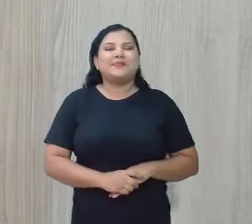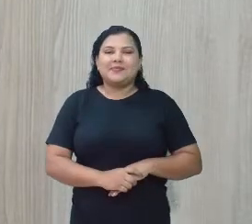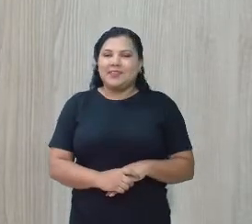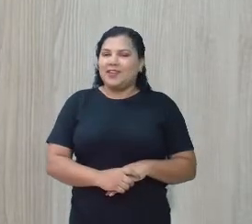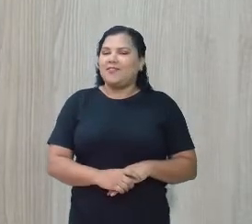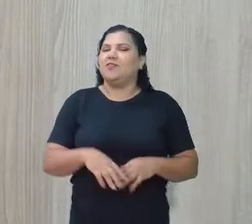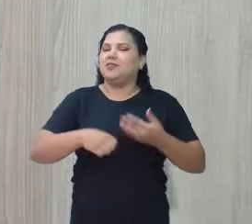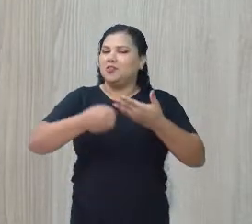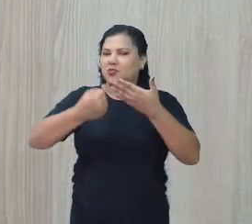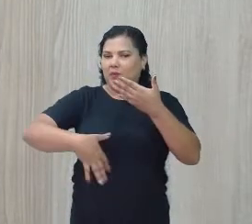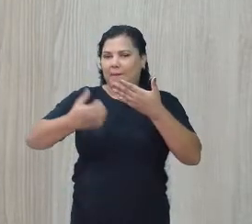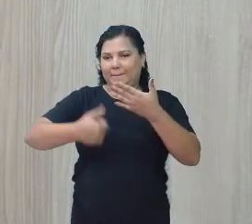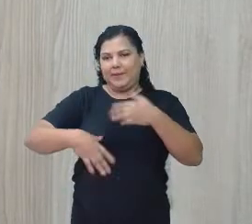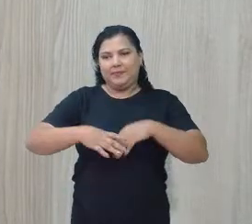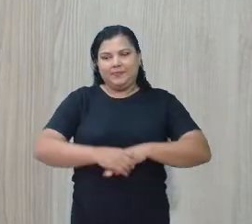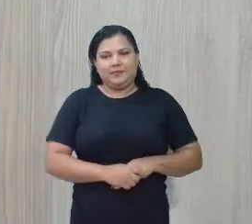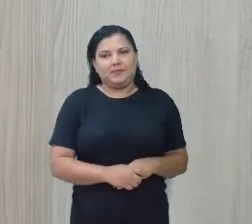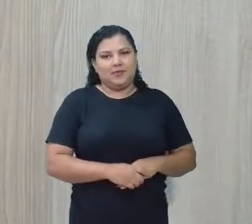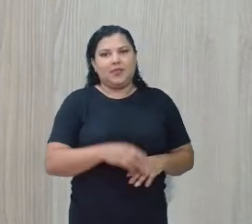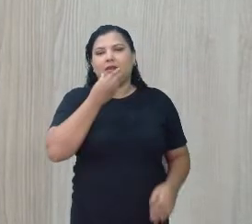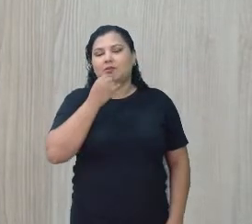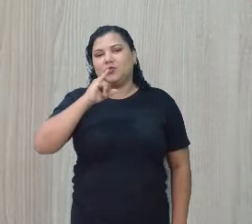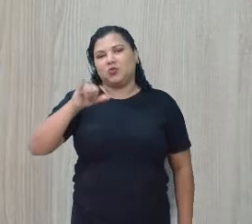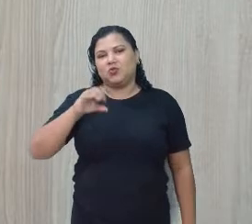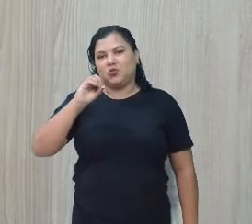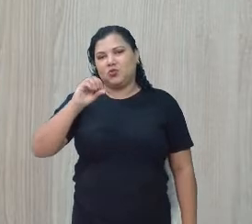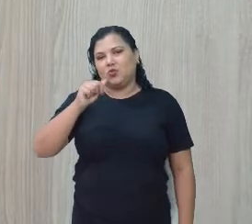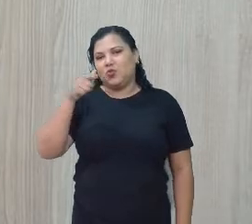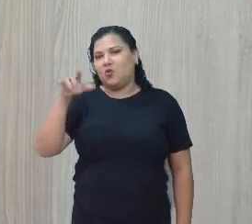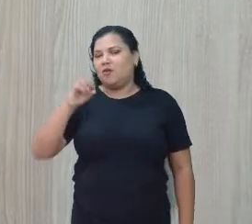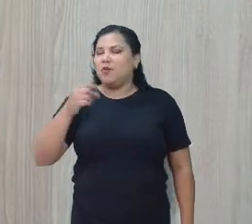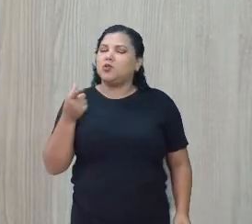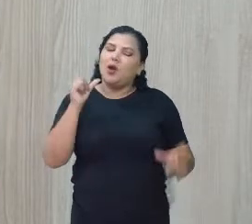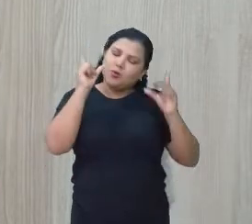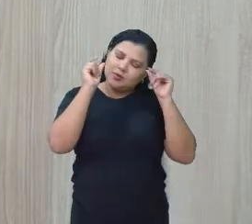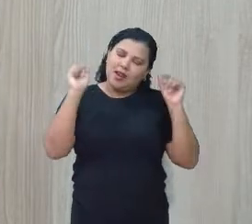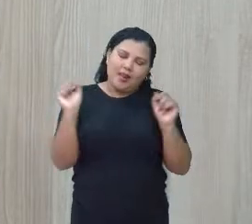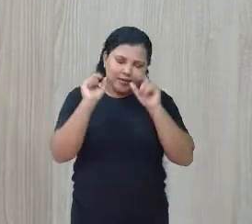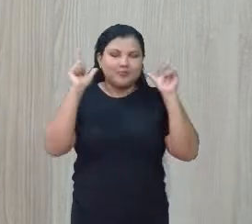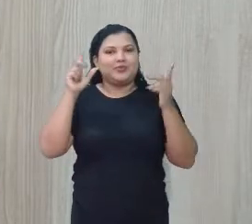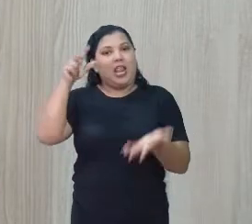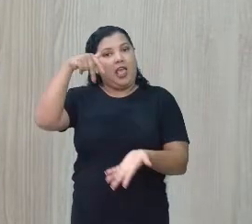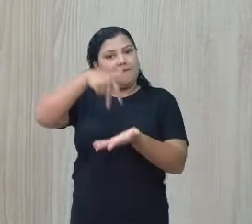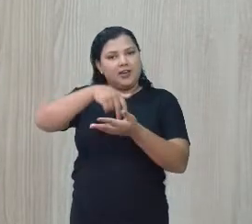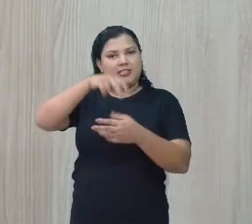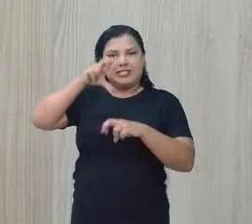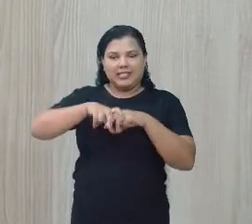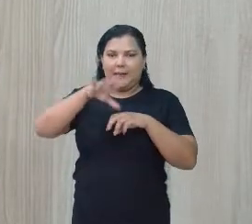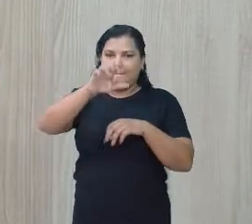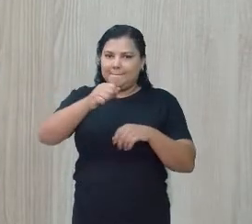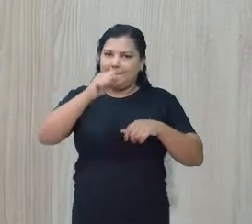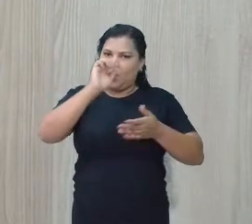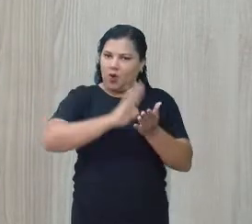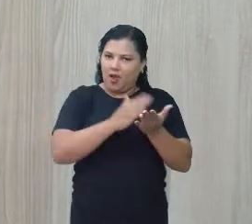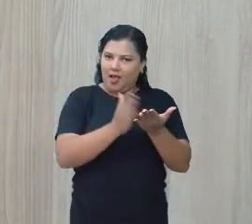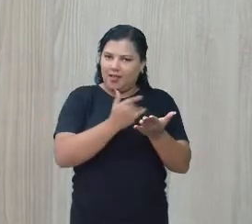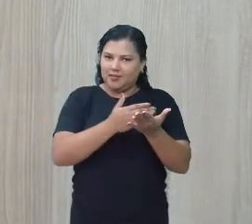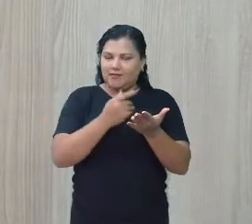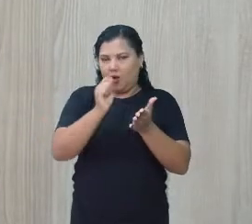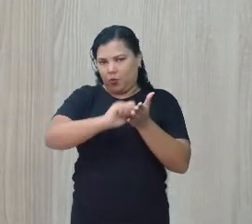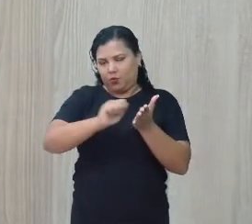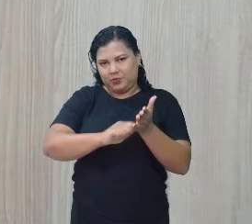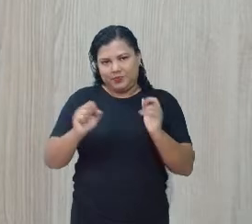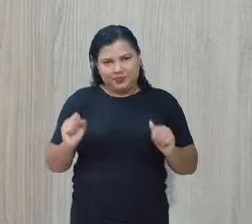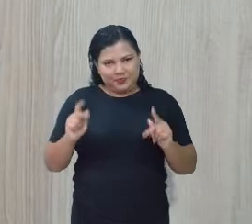os comentários de vocês. João disse que está com sono, certo? Levanta, João, levanta, senta, pega o caderno, vai fazendo as